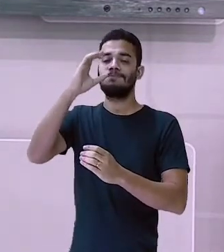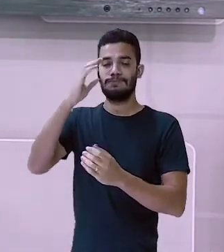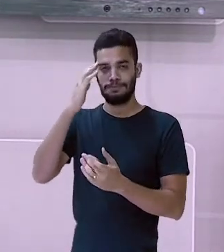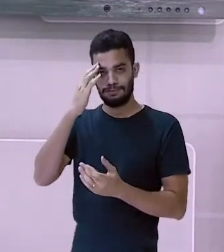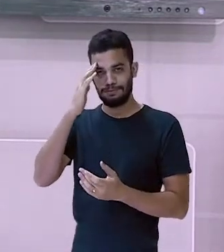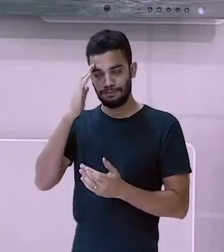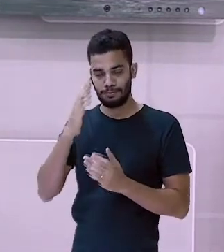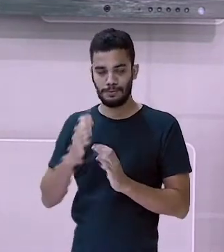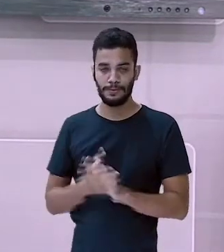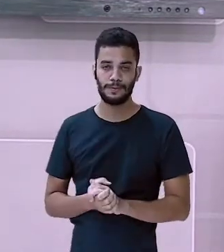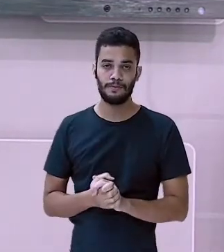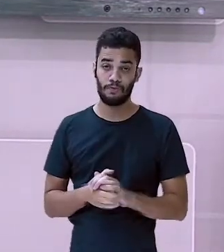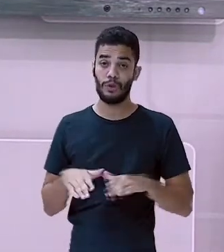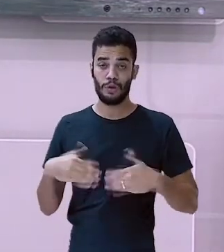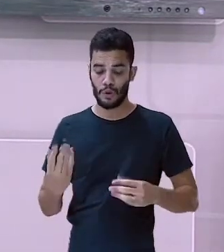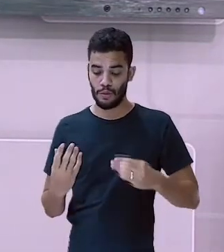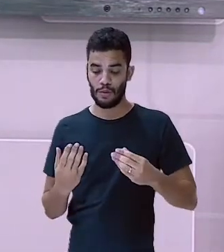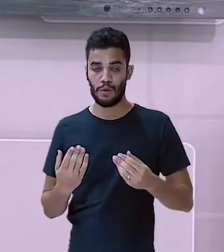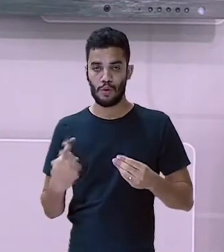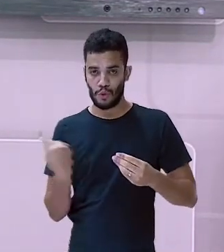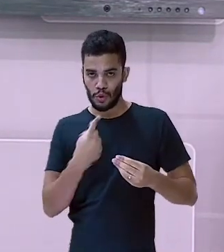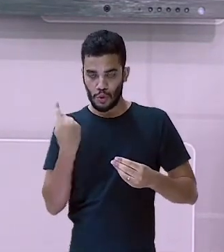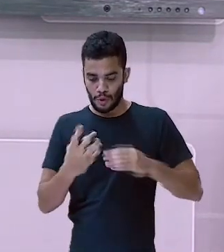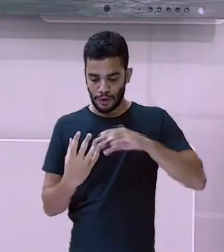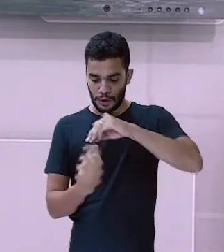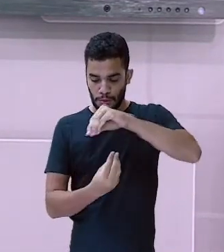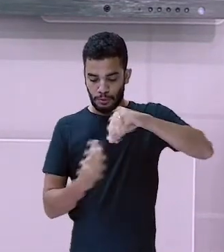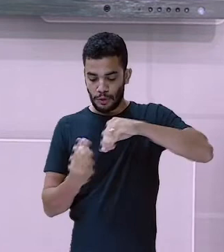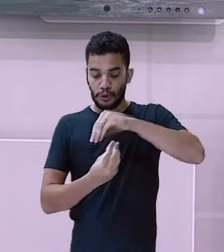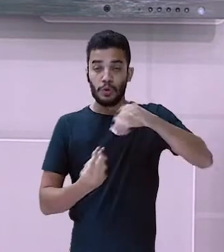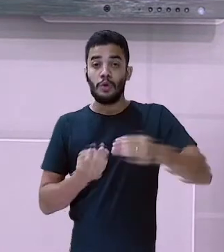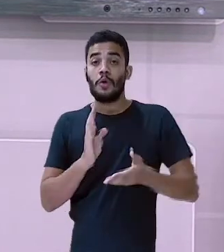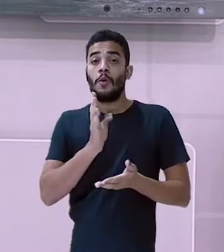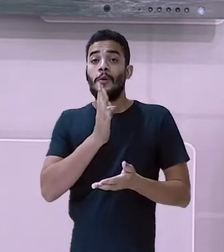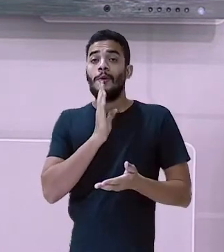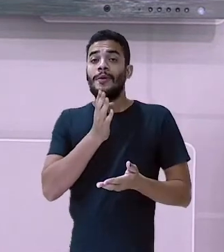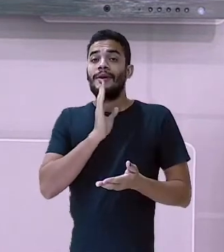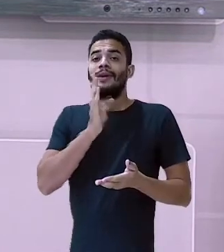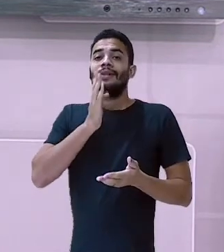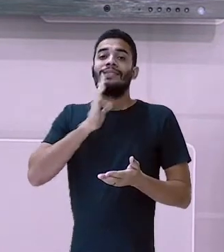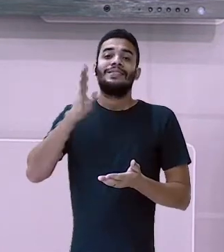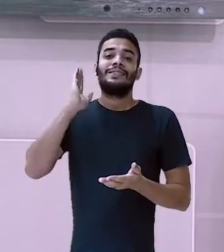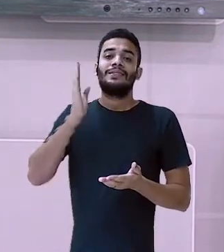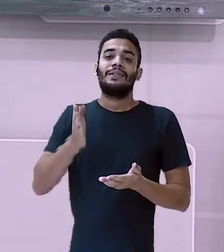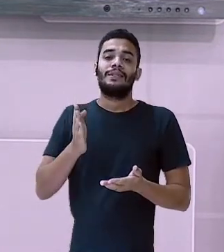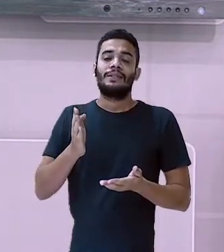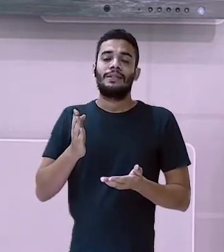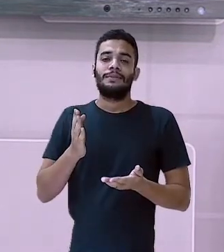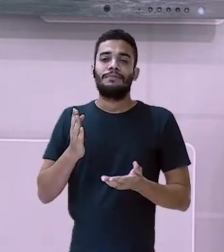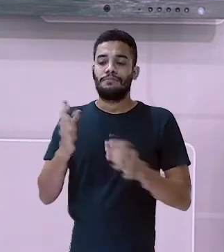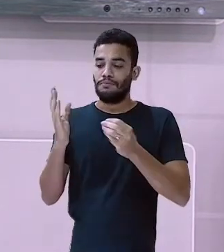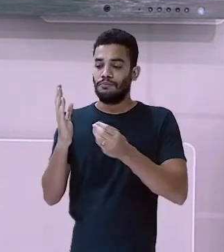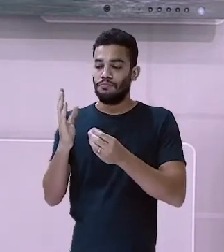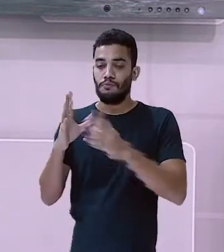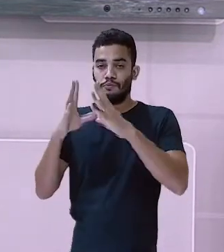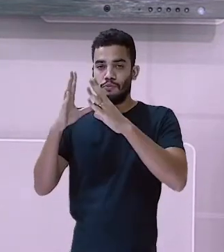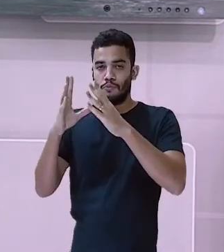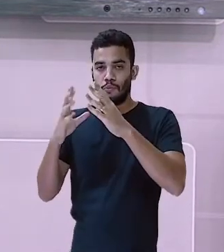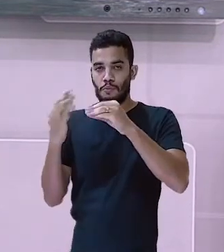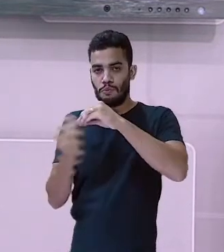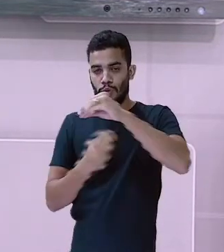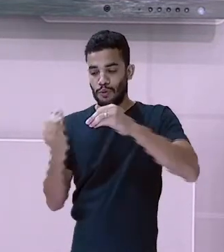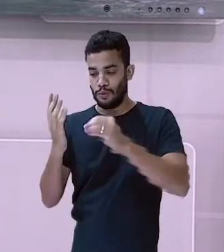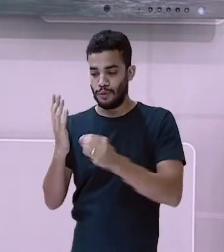Mistura já sabemos o que é. Agora, os tipos de mistura: homogênea, heterogênea. Homogênea, tudo igual. Igual em quê?